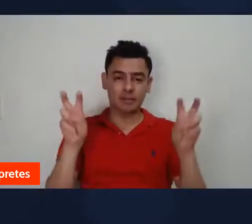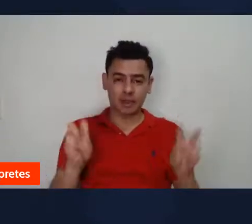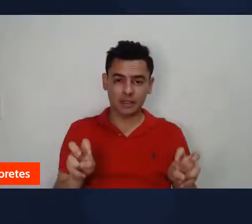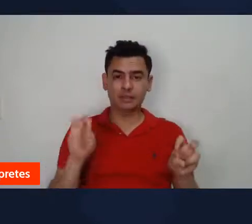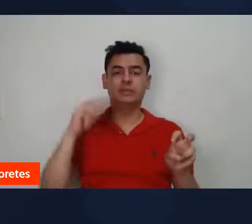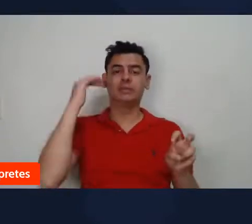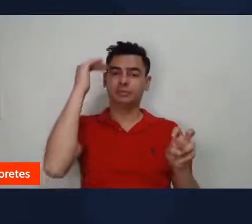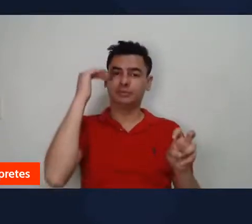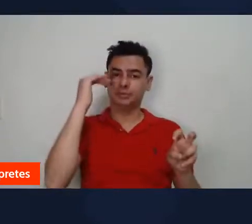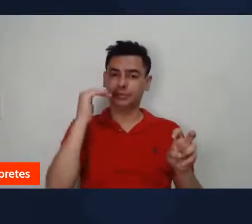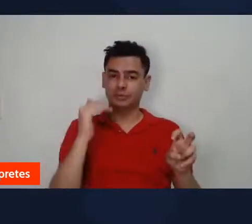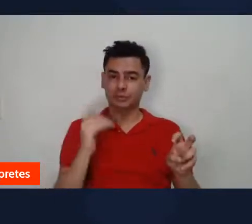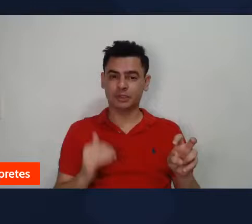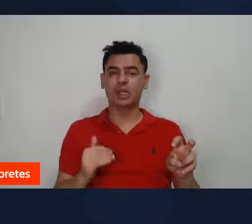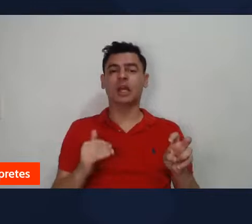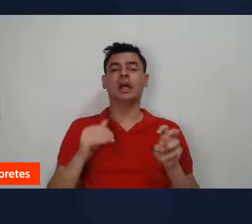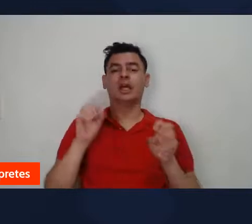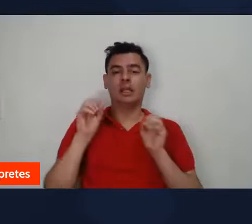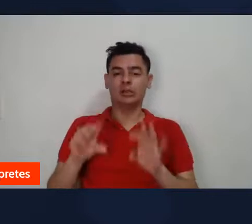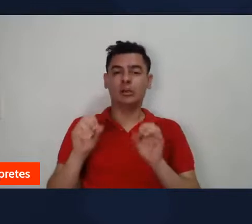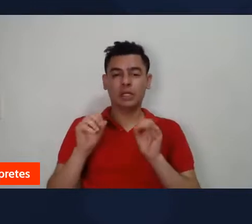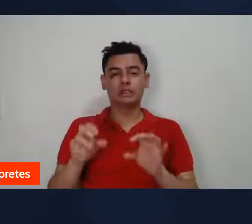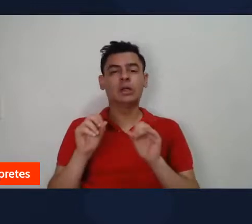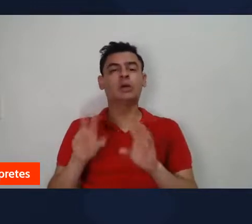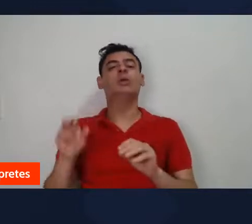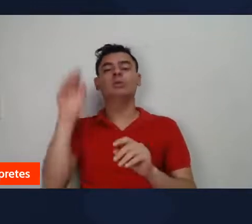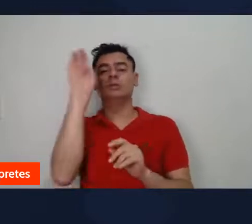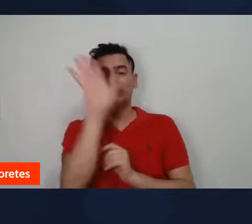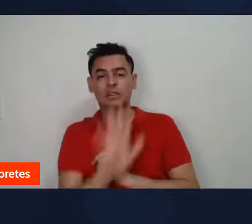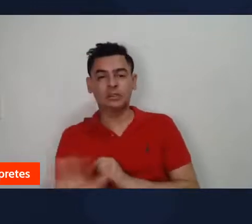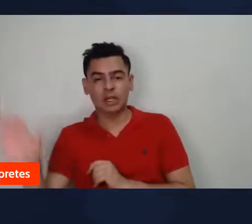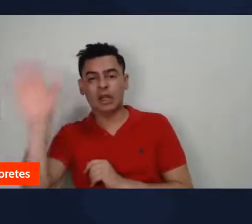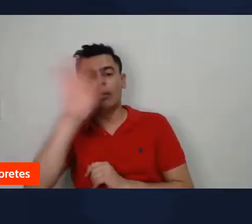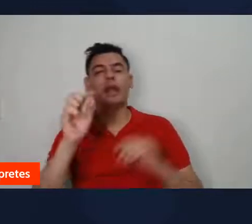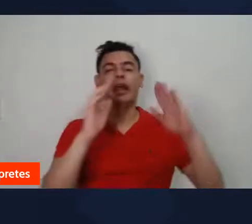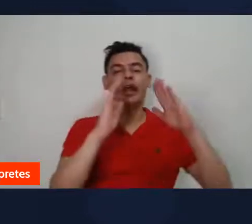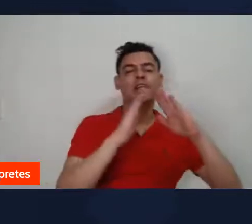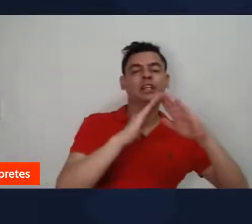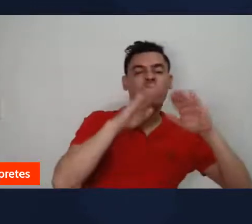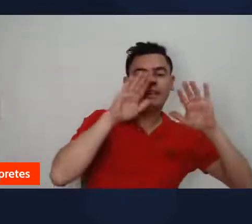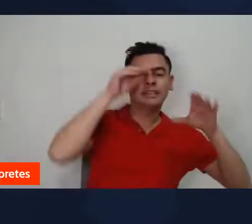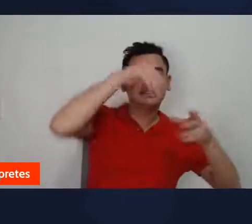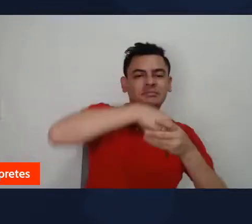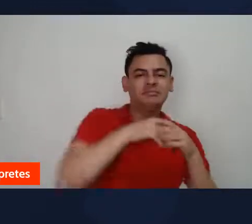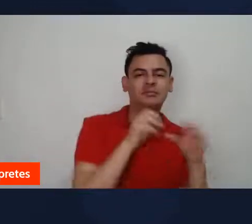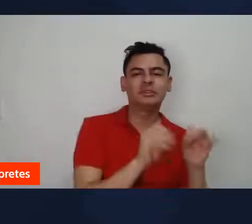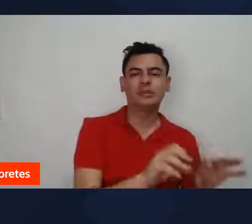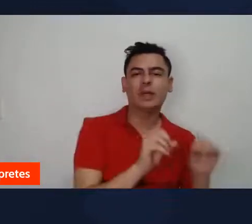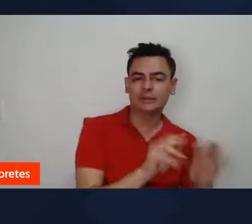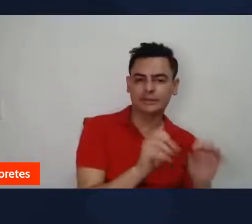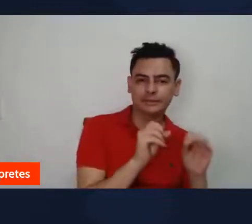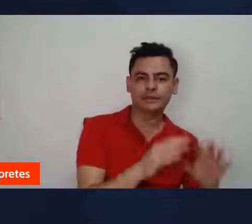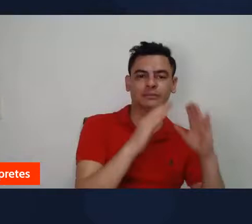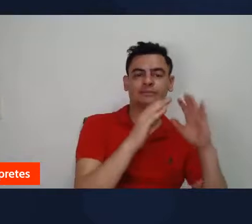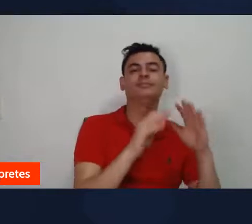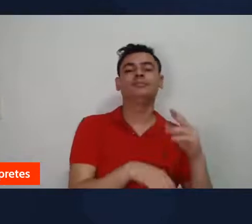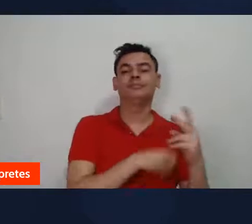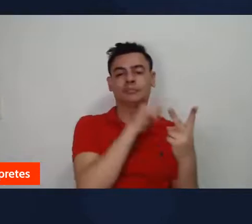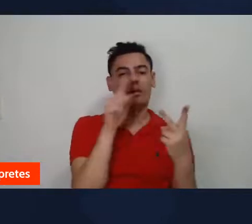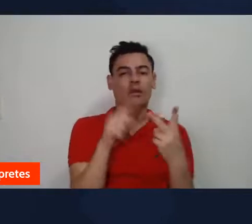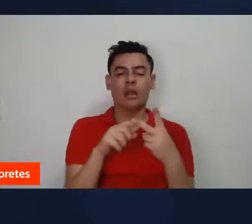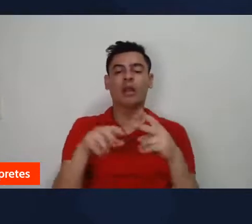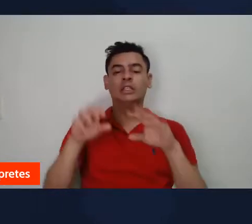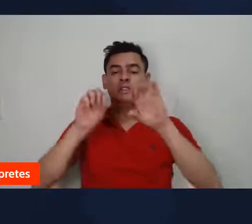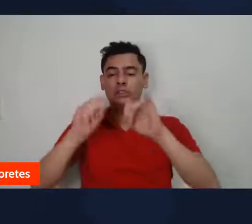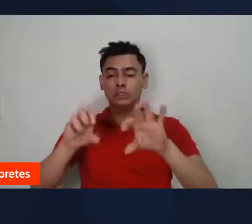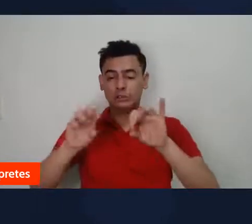perpassam a educação nacional, como homeschooling, a militarização das escolas, os projetos, a desestruturação da